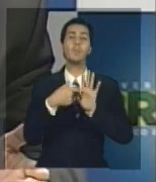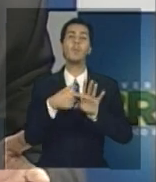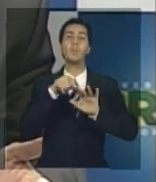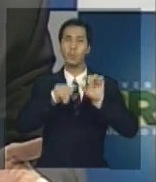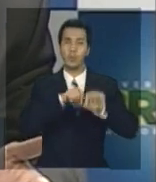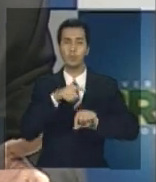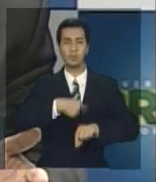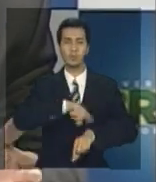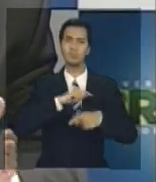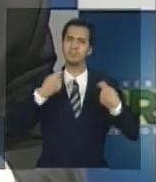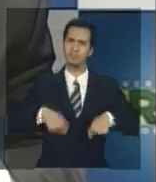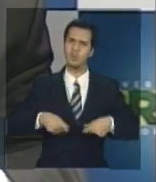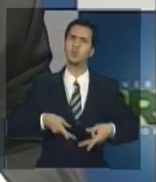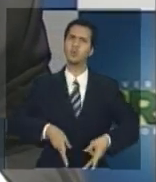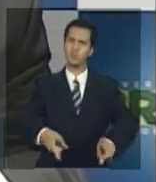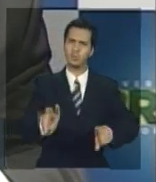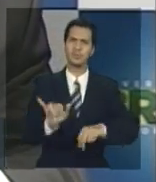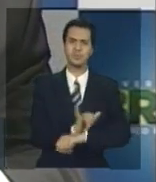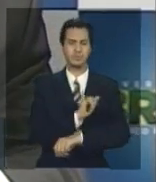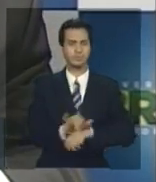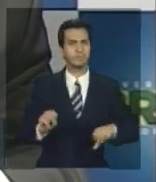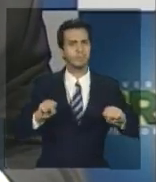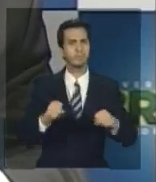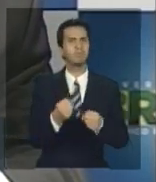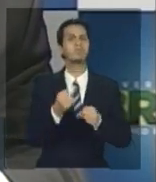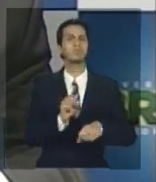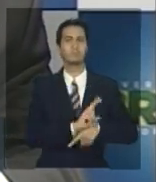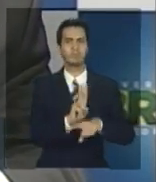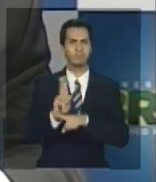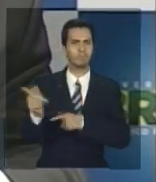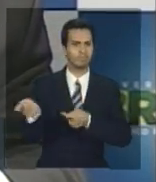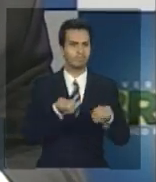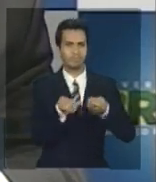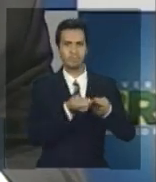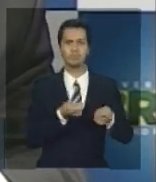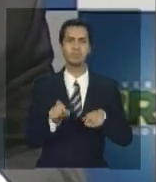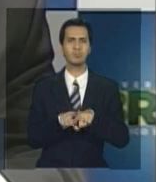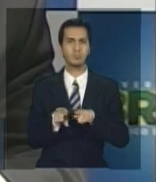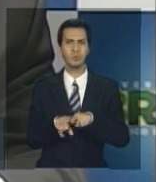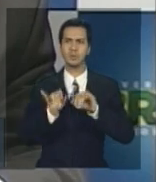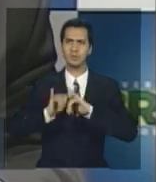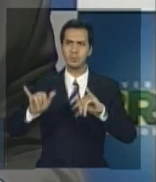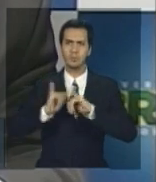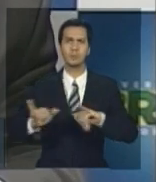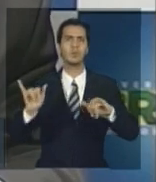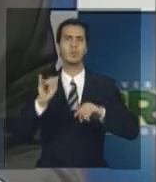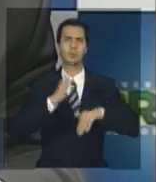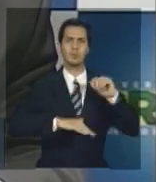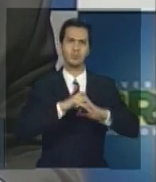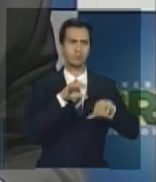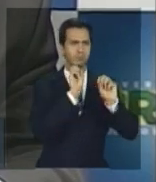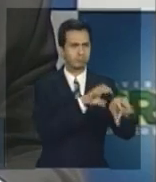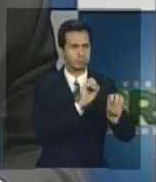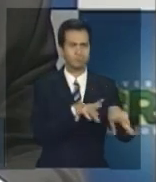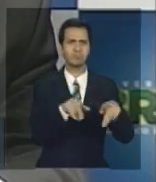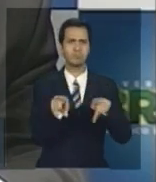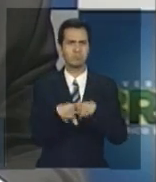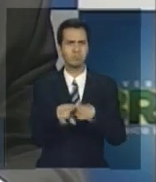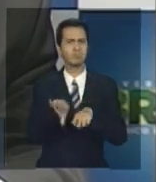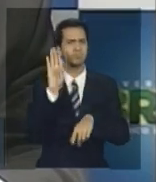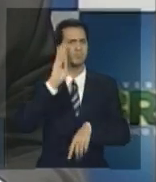controle, seja do foco dos mosquitos, seja da ampliação da rede de atenção à saúde, da qualificação dos profissionais